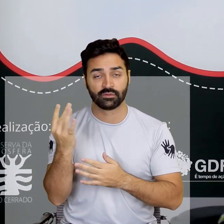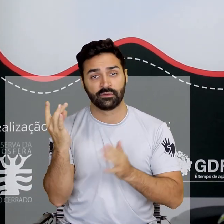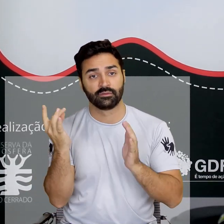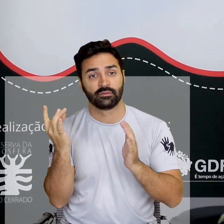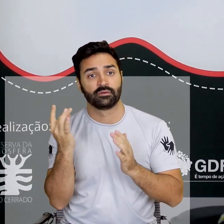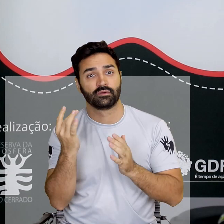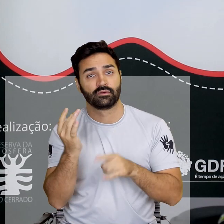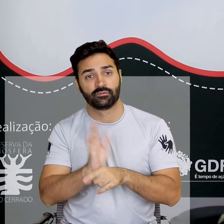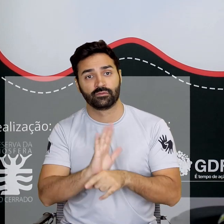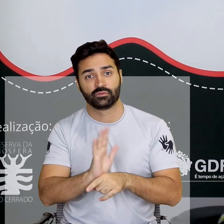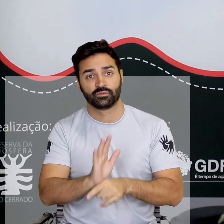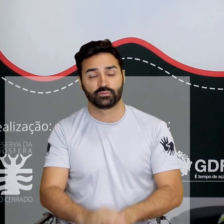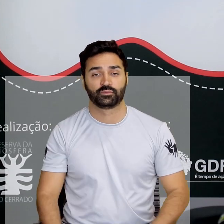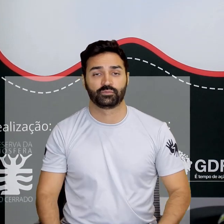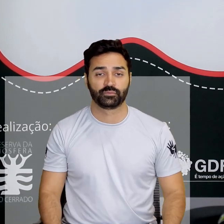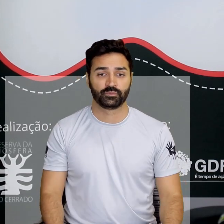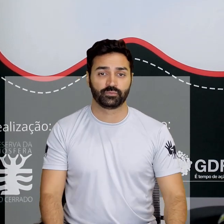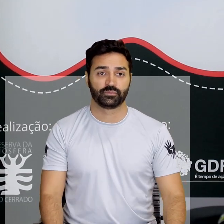vídeo.